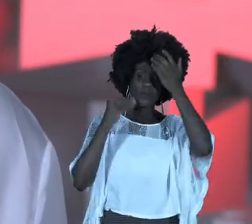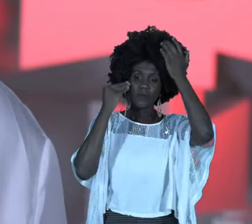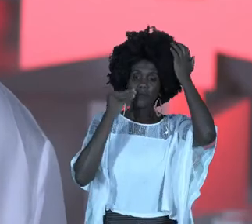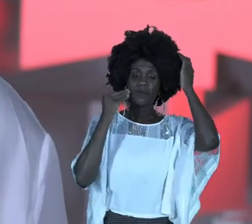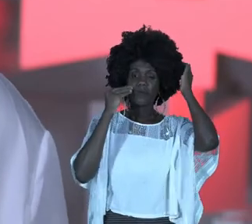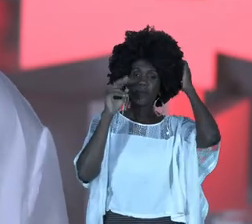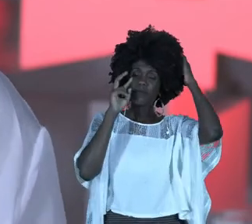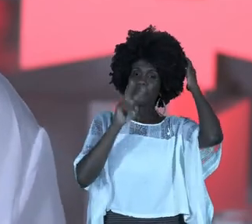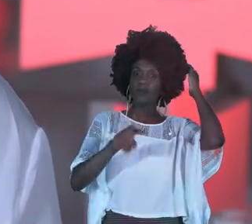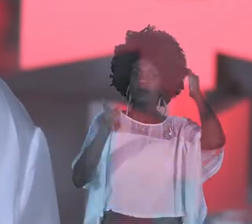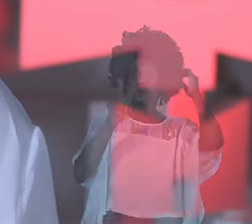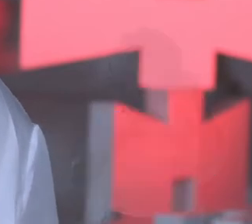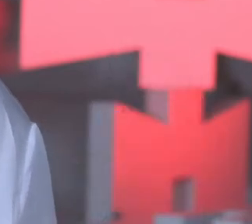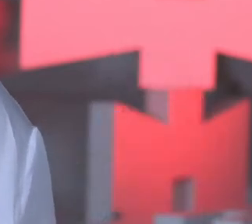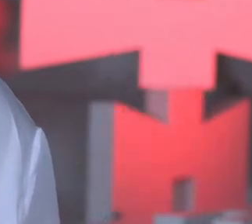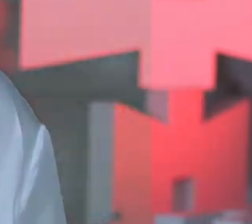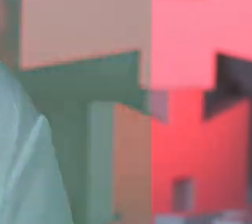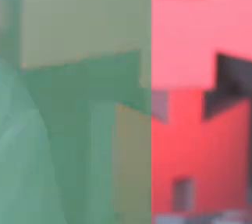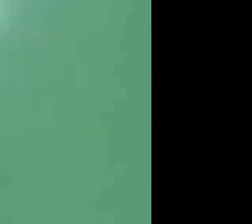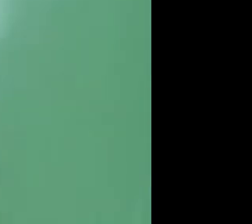experiência visual. Quem pode soltar?